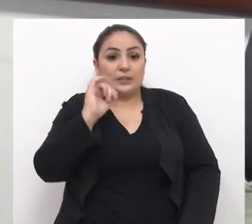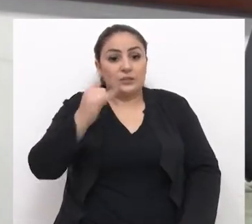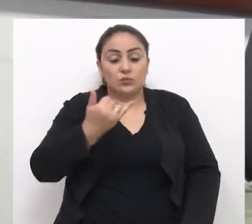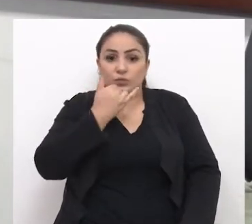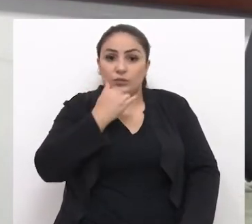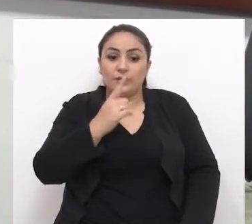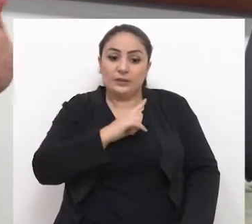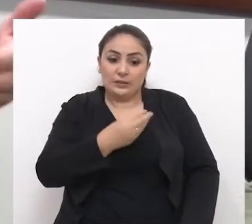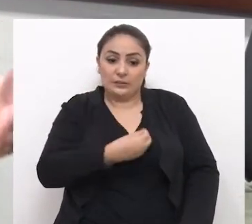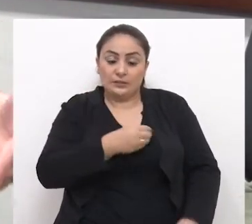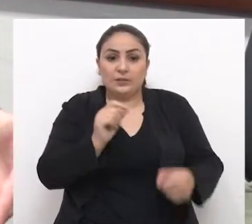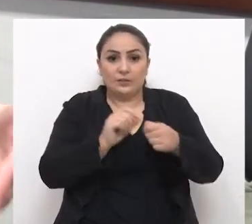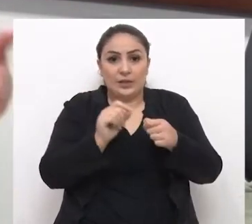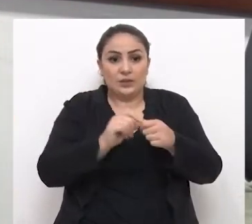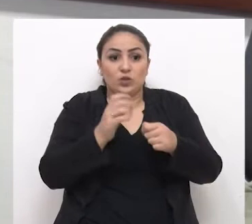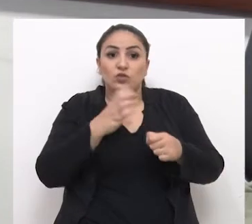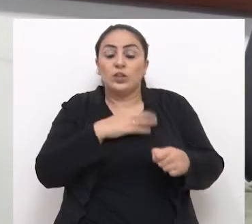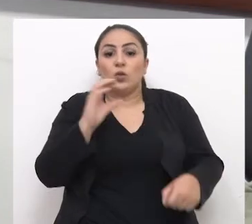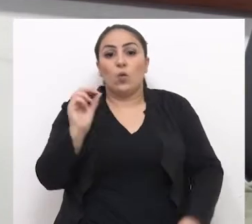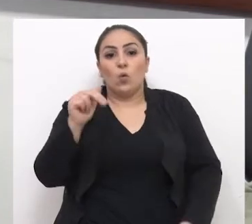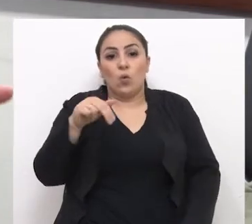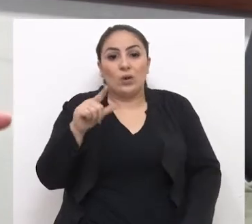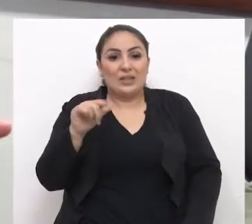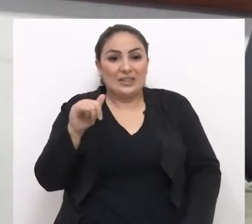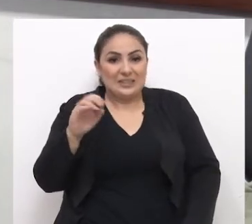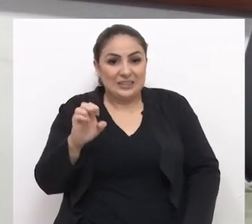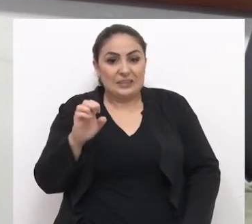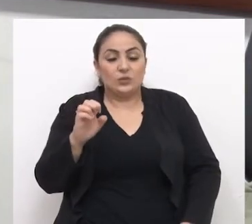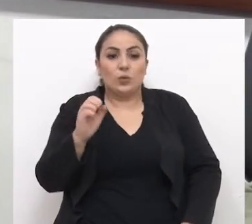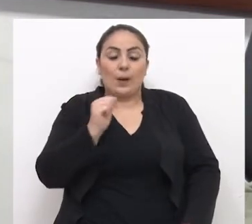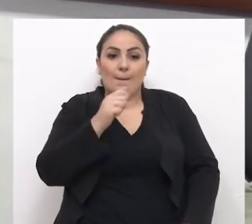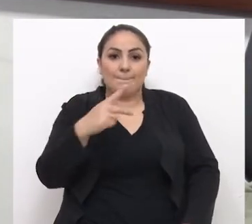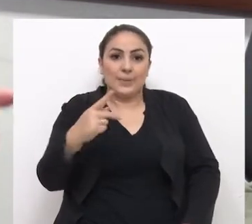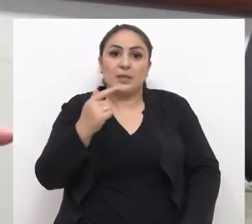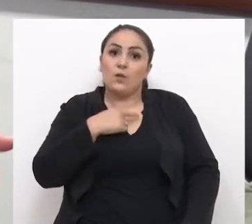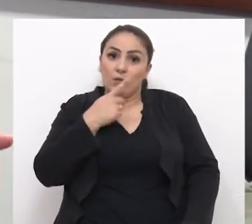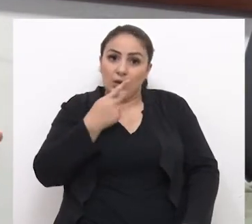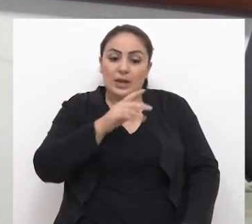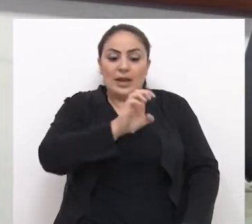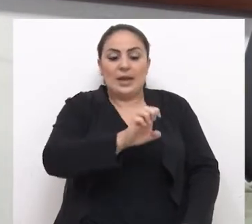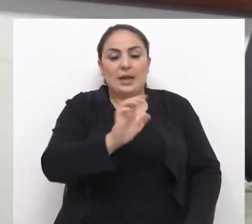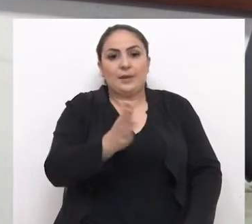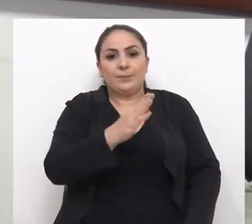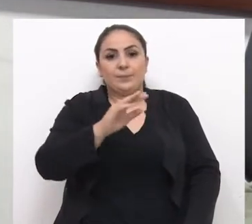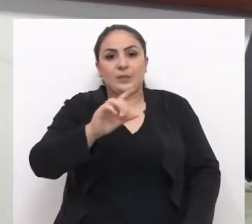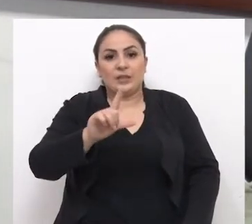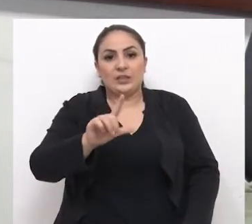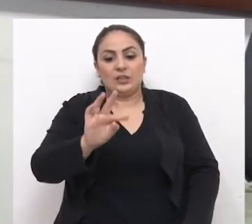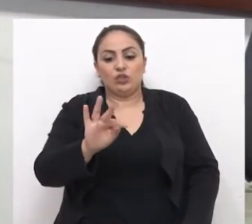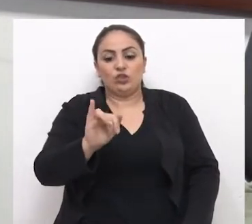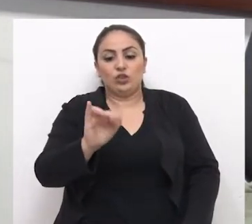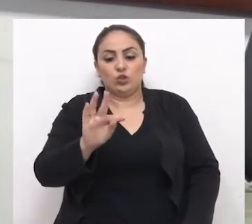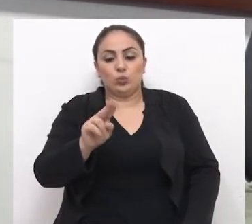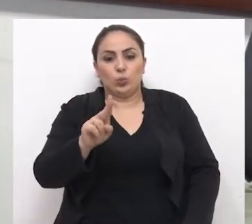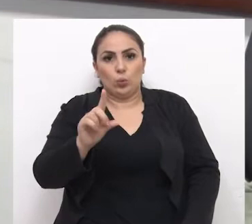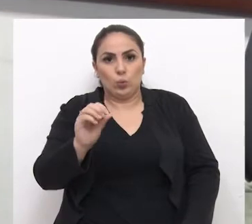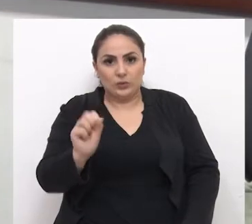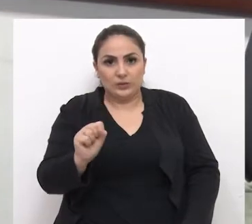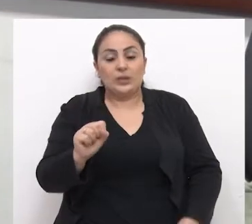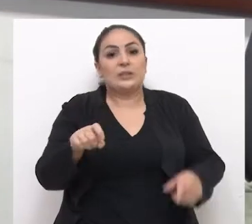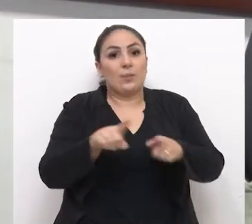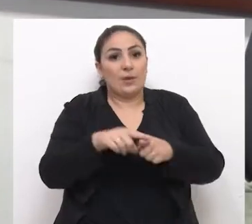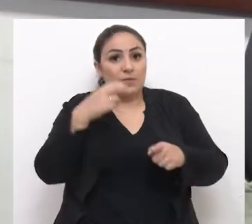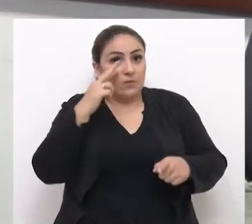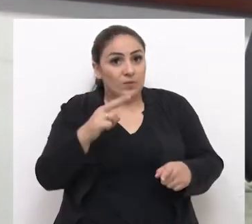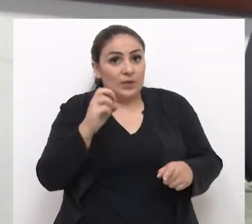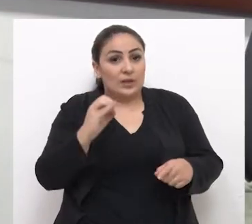as justificativas vão ser feitas só de forma online, pelo aplicativo que eu citei, que é o e-Títulos, e também